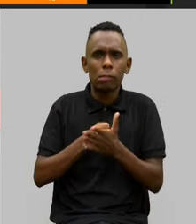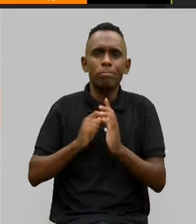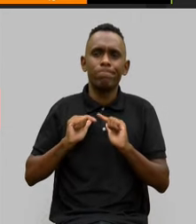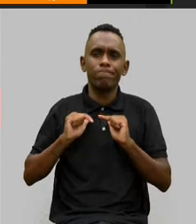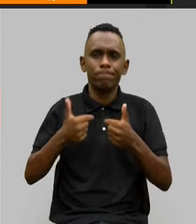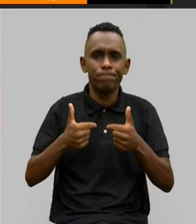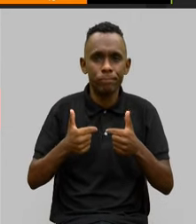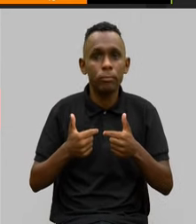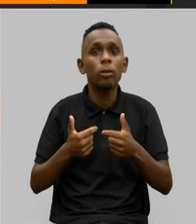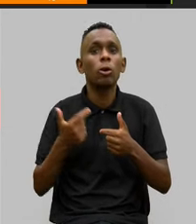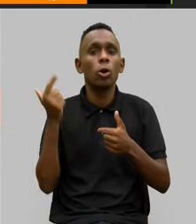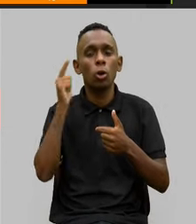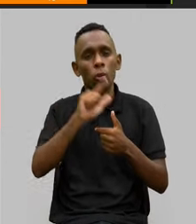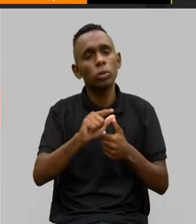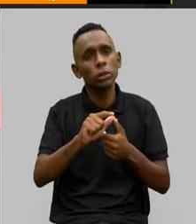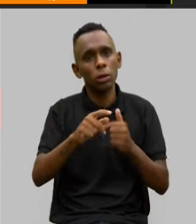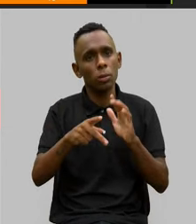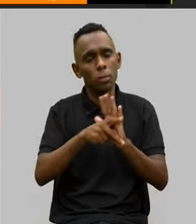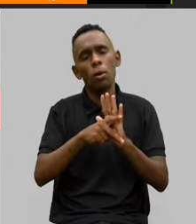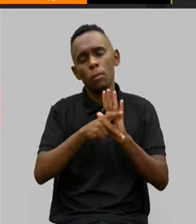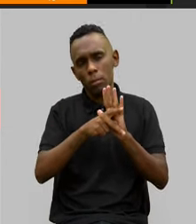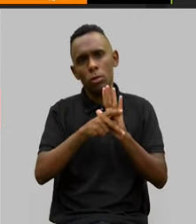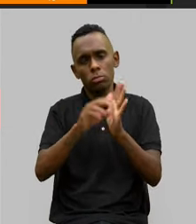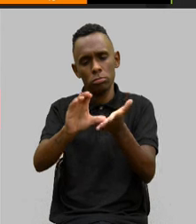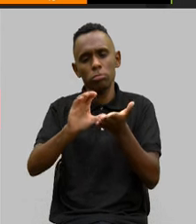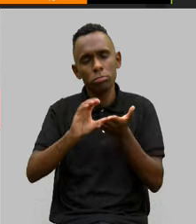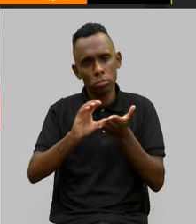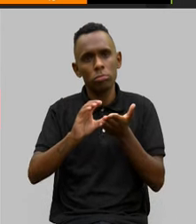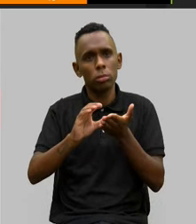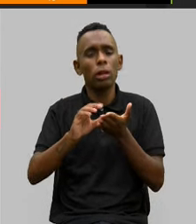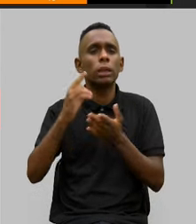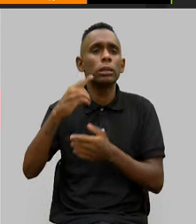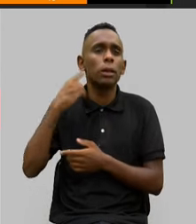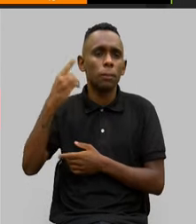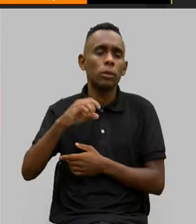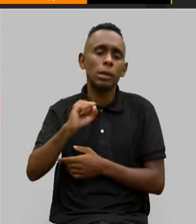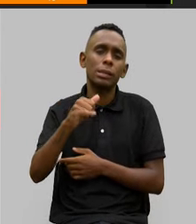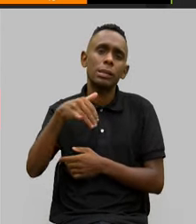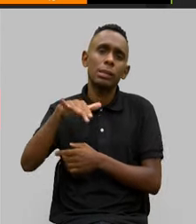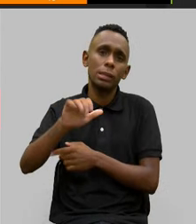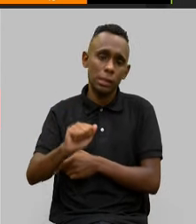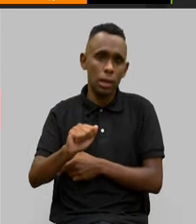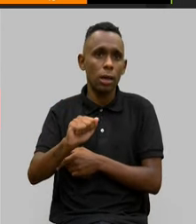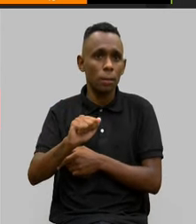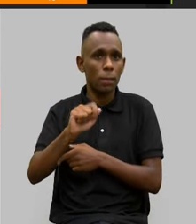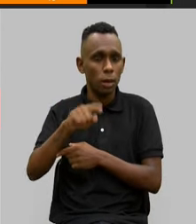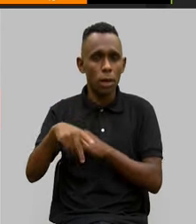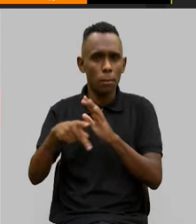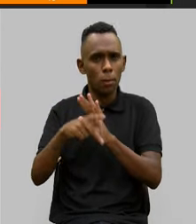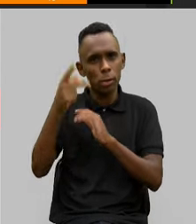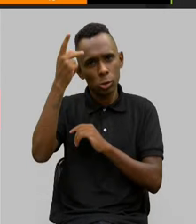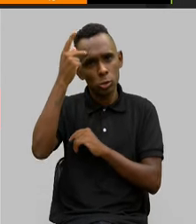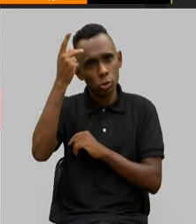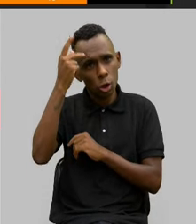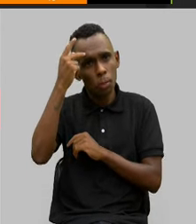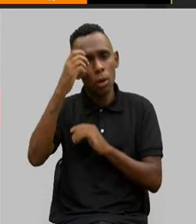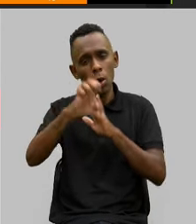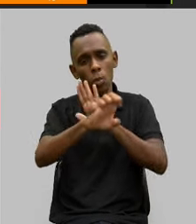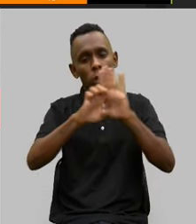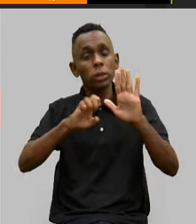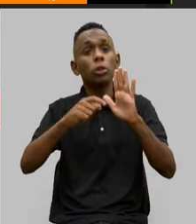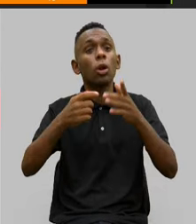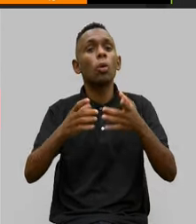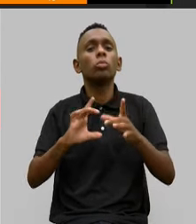uma Emenda parlamentar com a deputada Federal Samia Bonfim ela é do pessoal de São Paulo mas ela abriu um edital onde